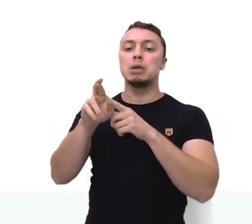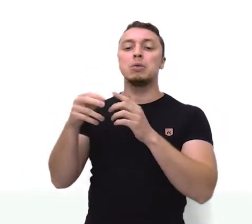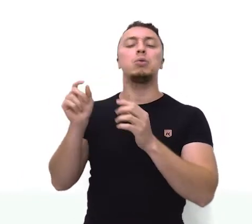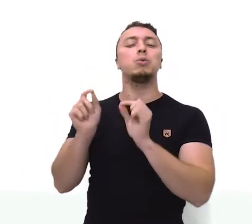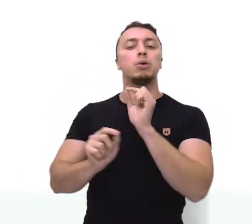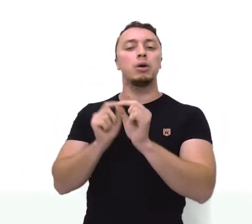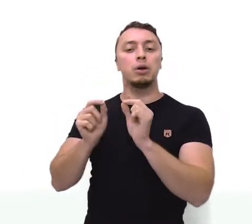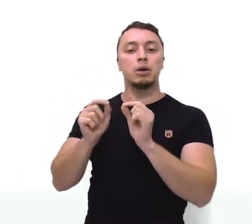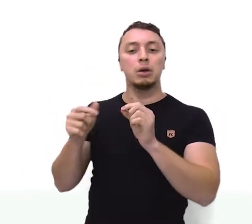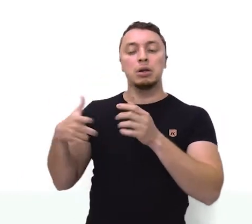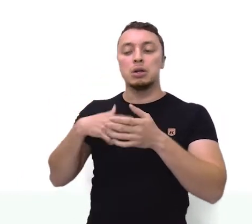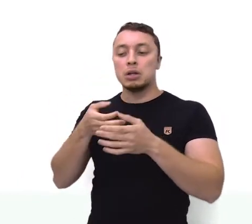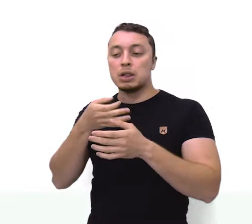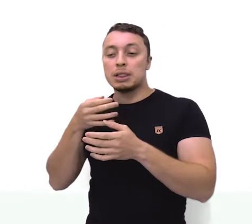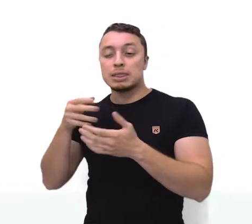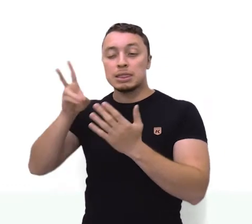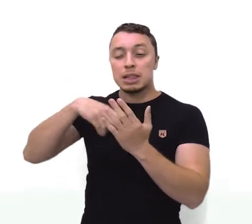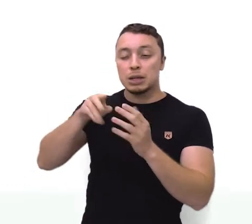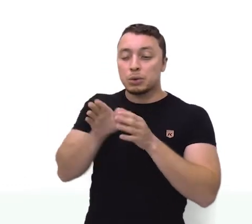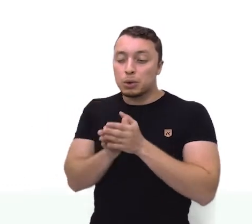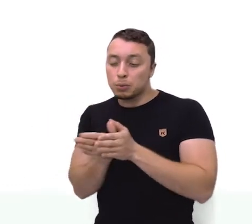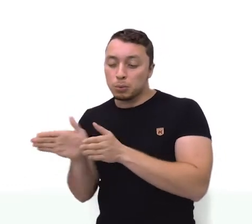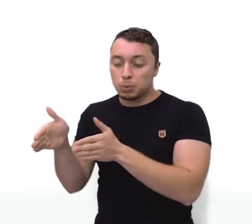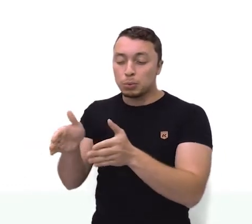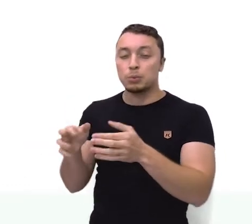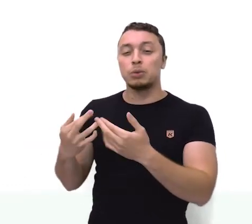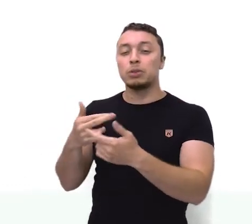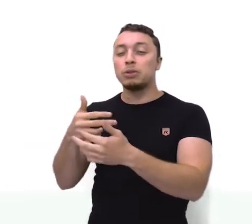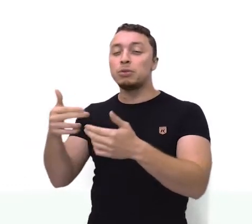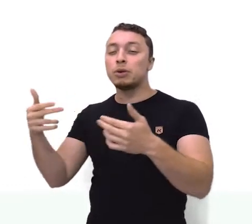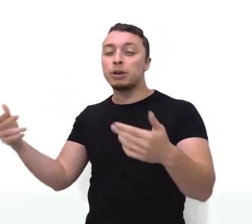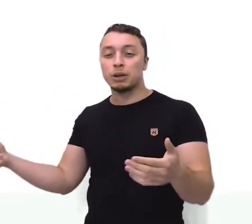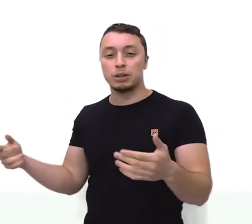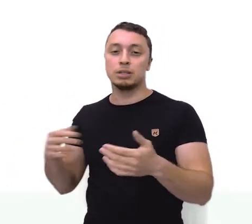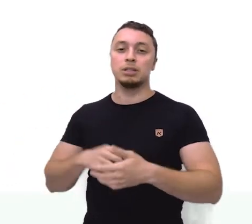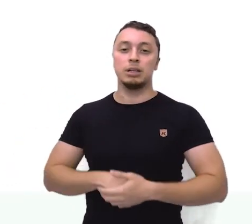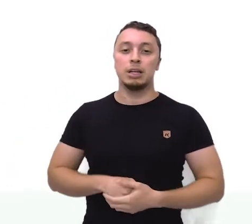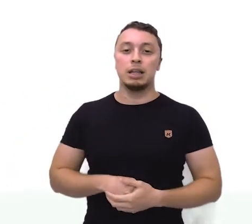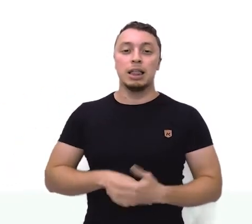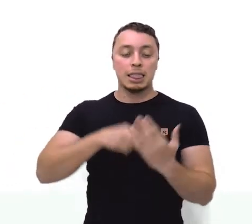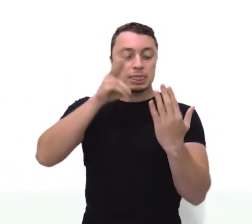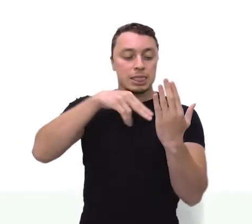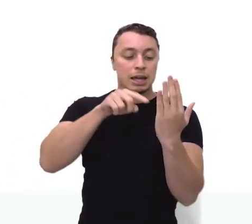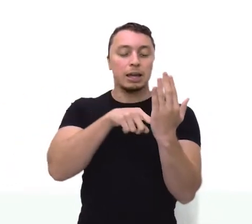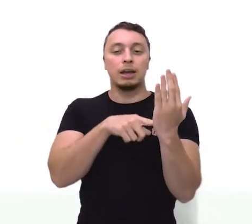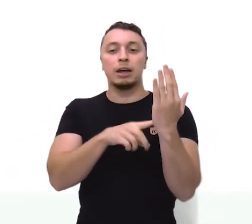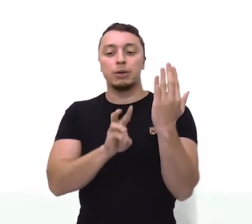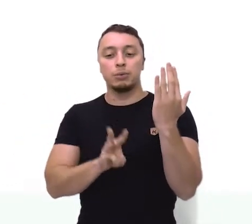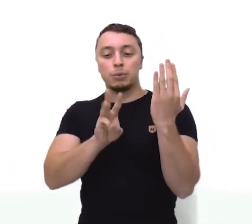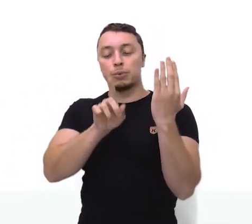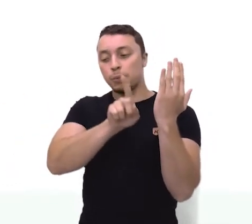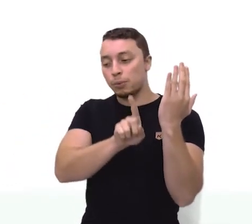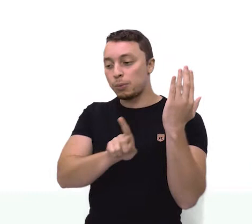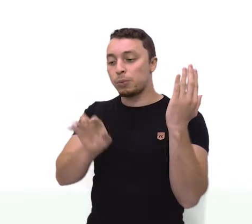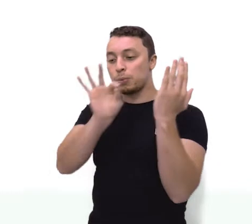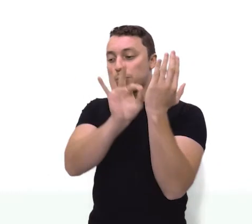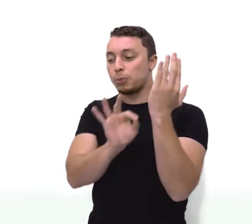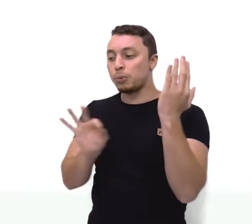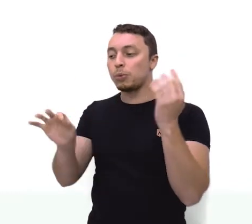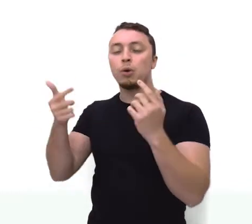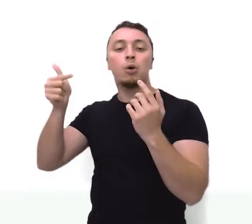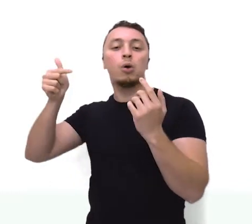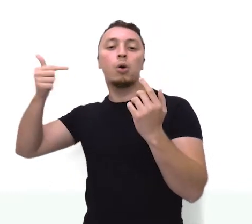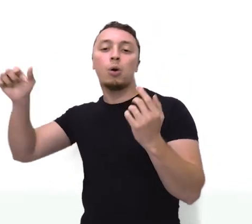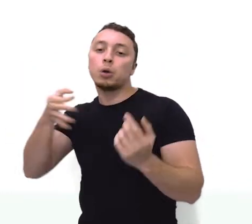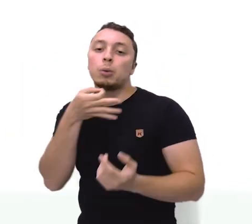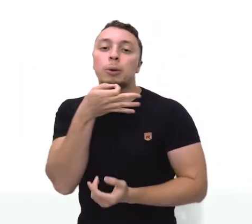engessada, que permite o processo ilimitado a outros textos, de forma instantânea, na forma de blocos de